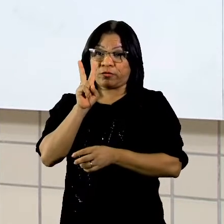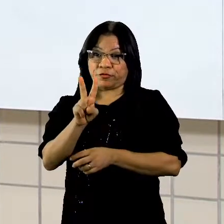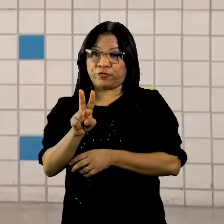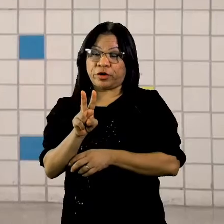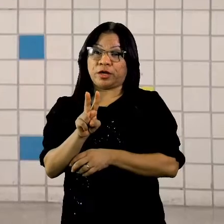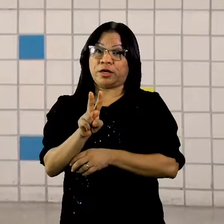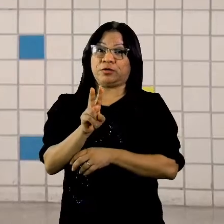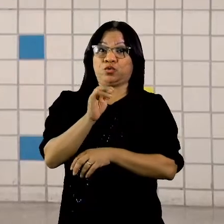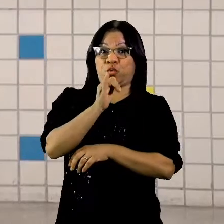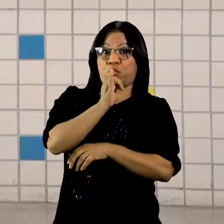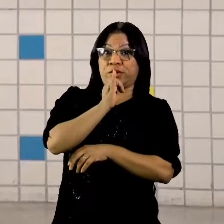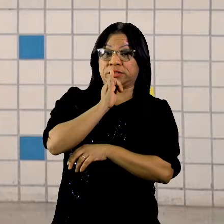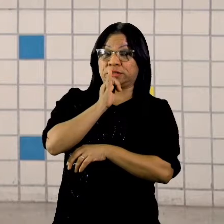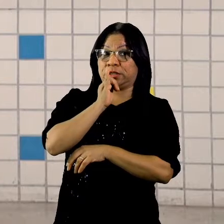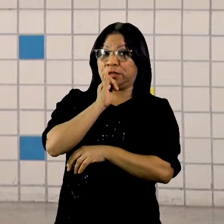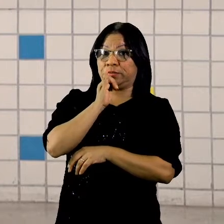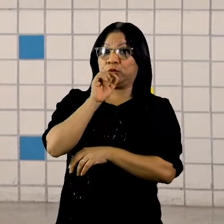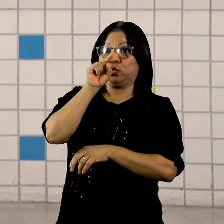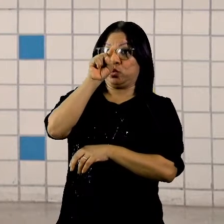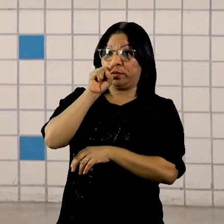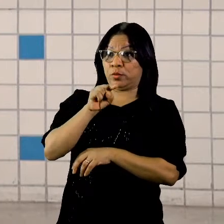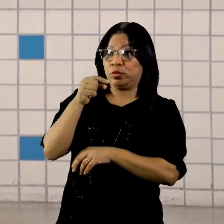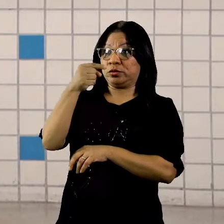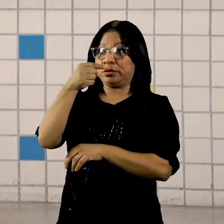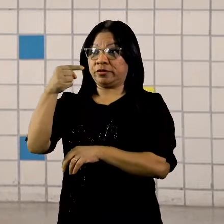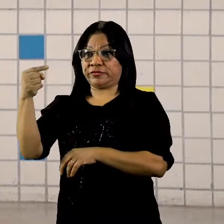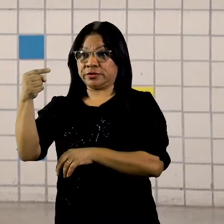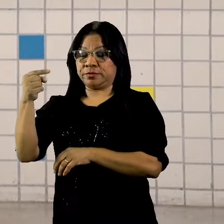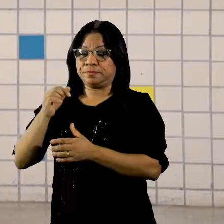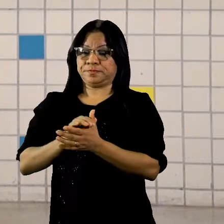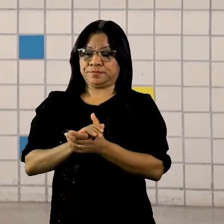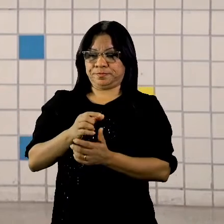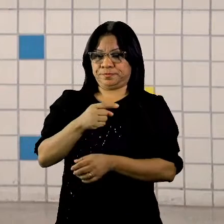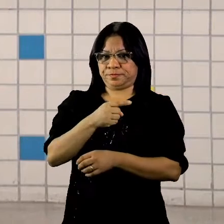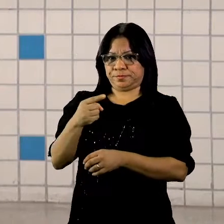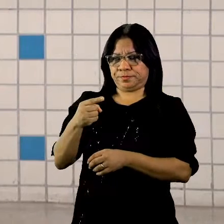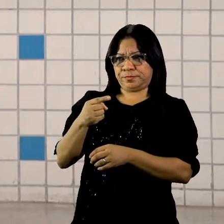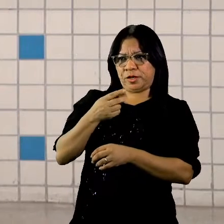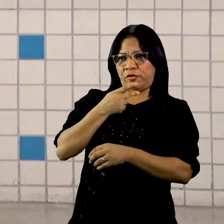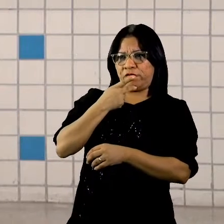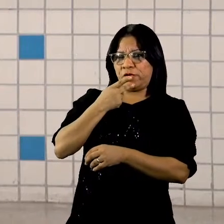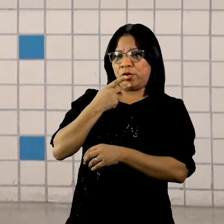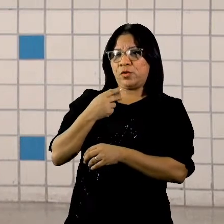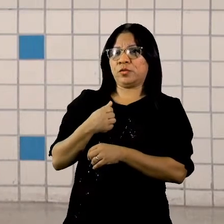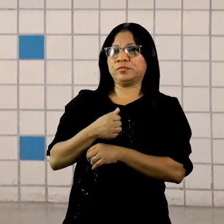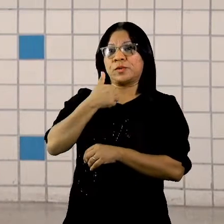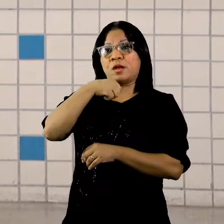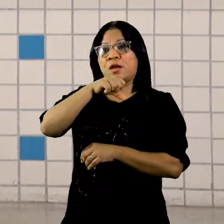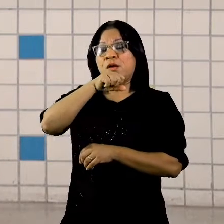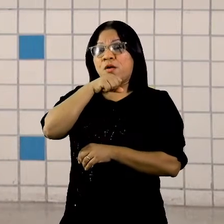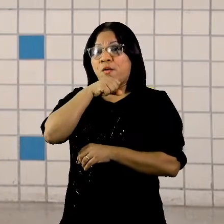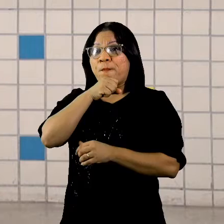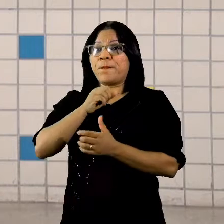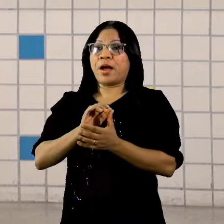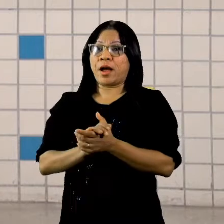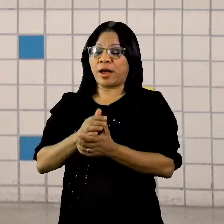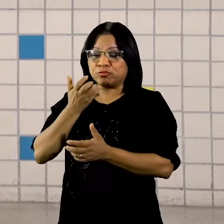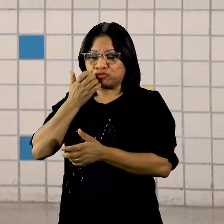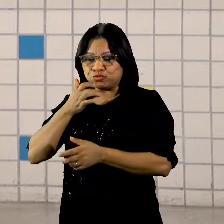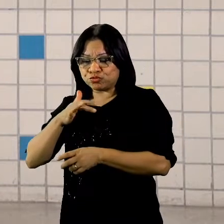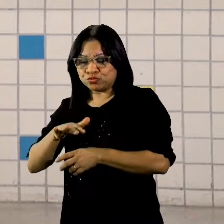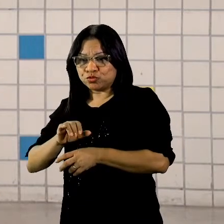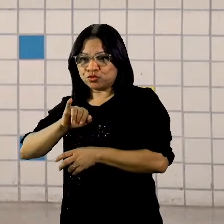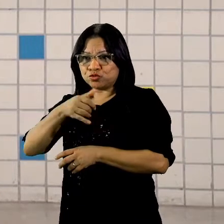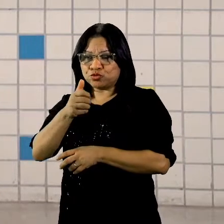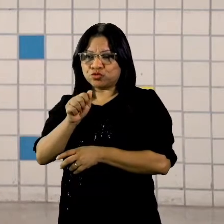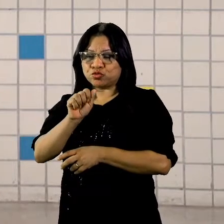travessão. Disse o pai de João, te amo, filho. Os 2 pontos representam